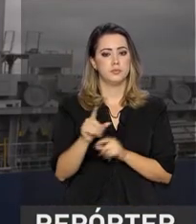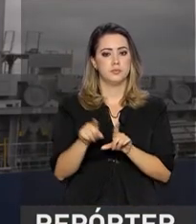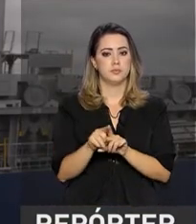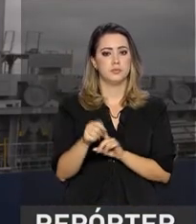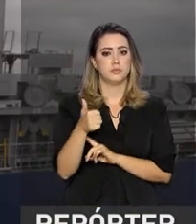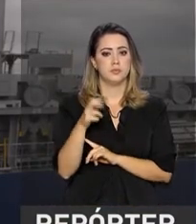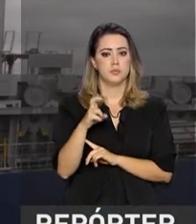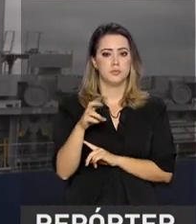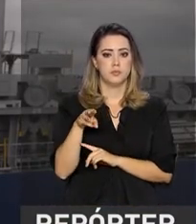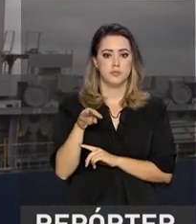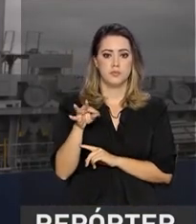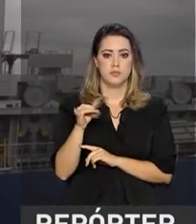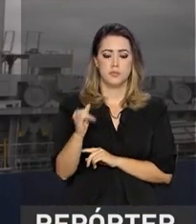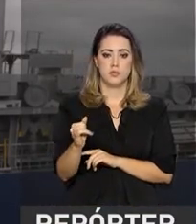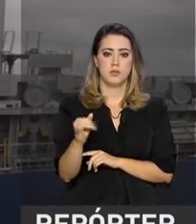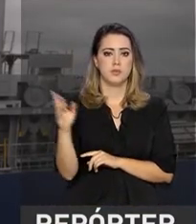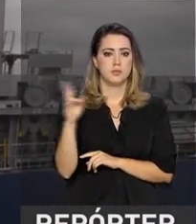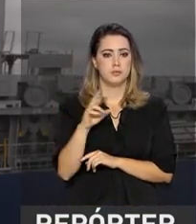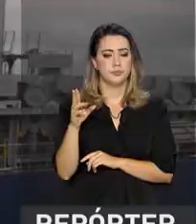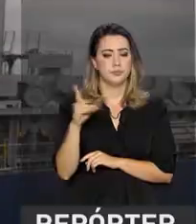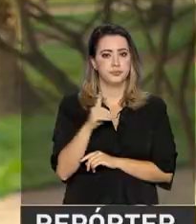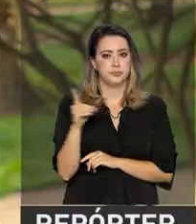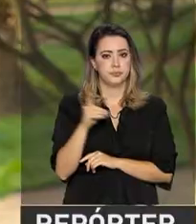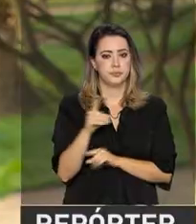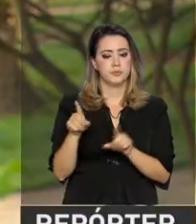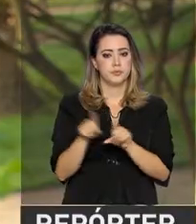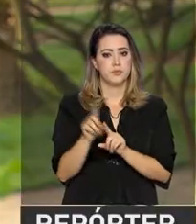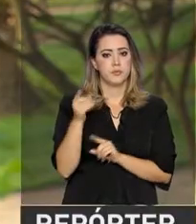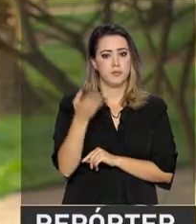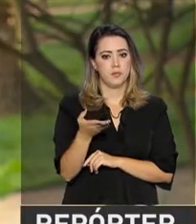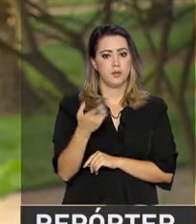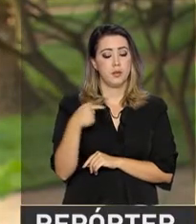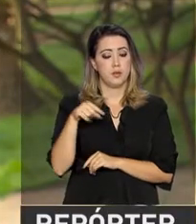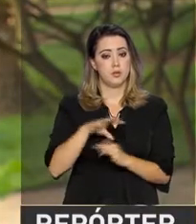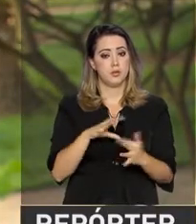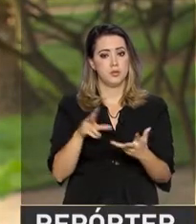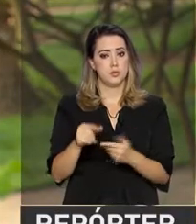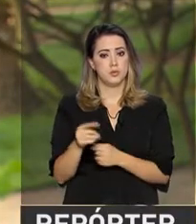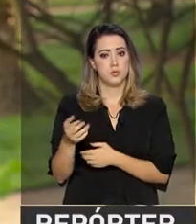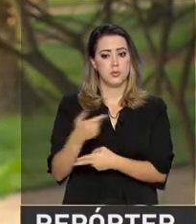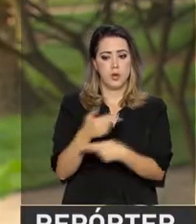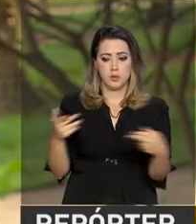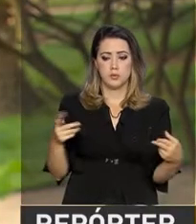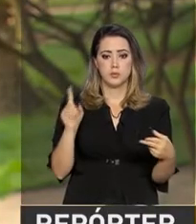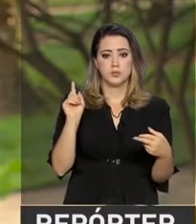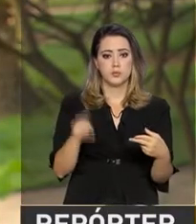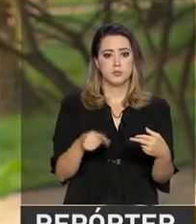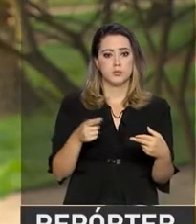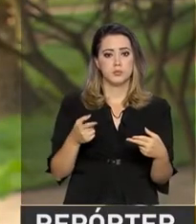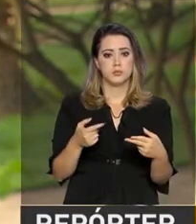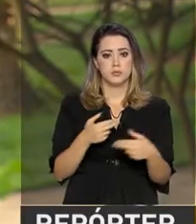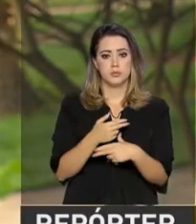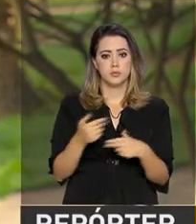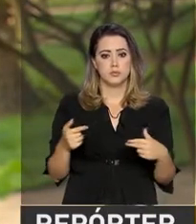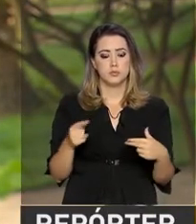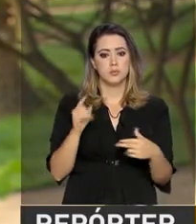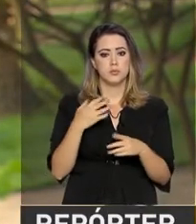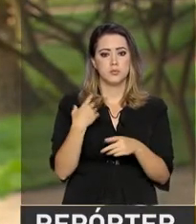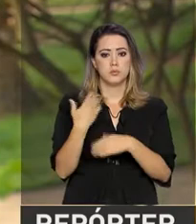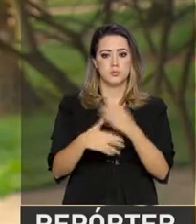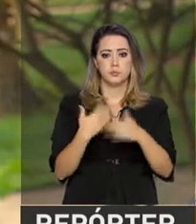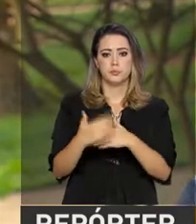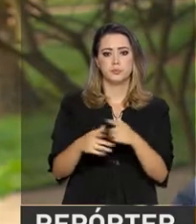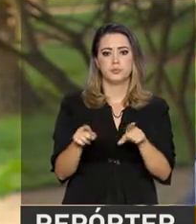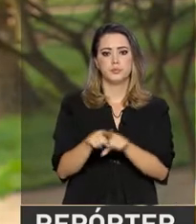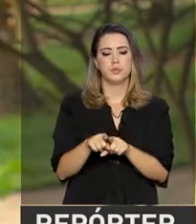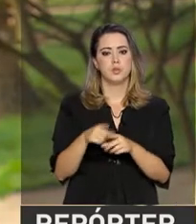de 15 trilhões e meio de dólares. Nesse mundo que a gente vive, os produtos eles são as peças que são construídas. Você